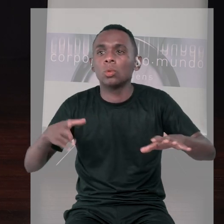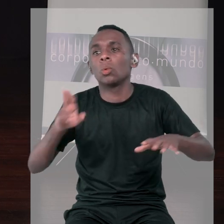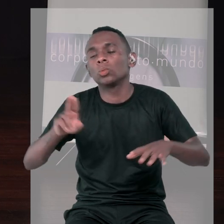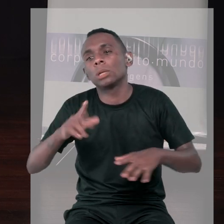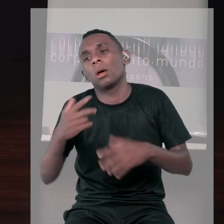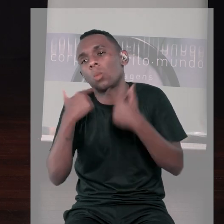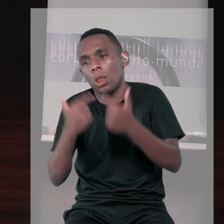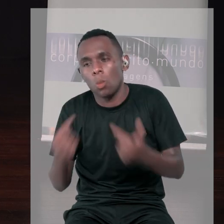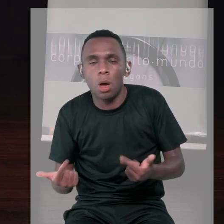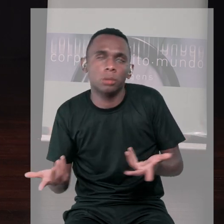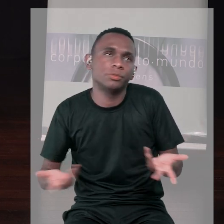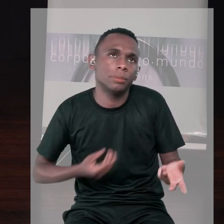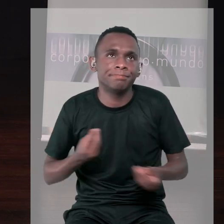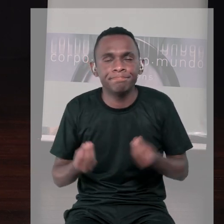que